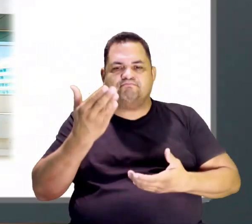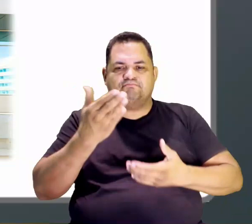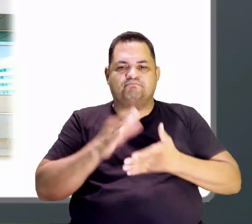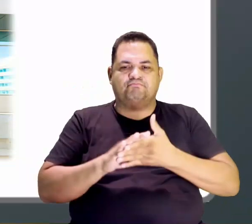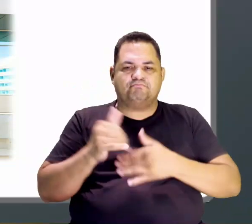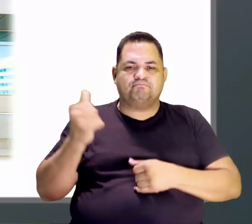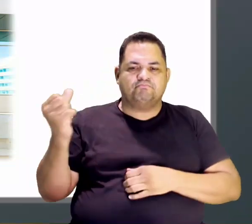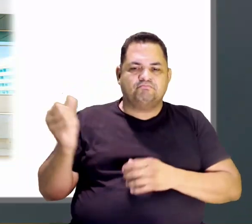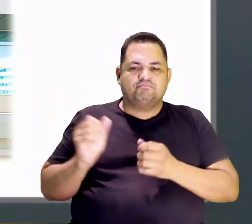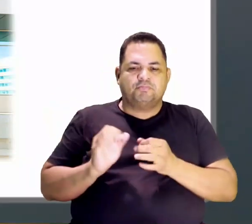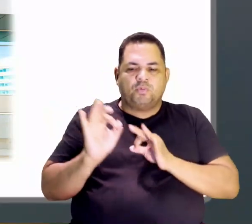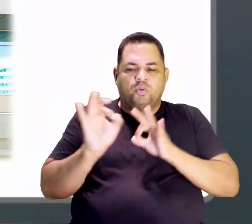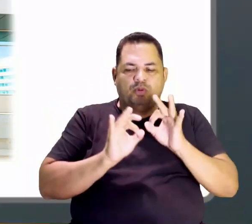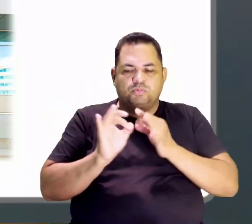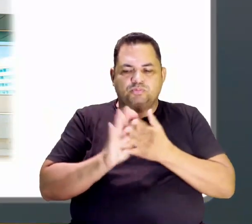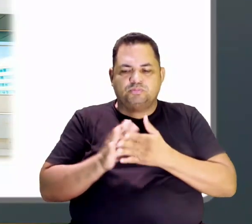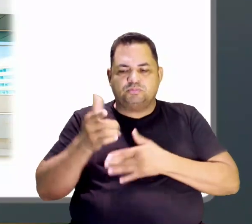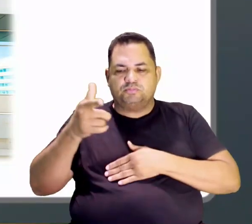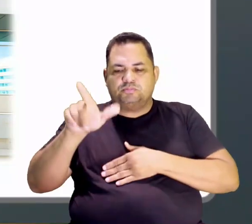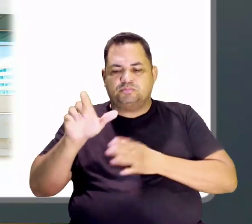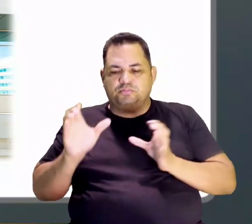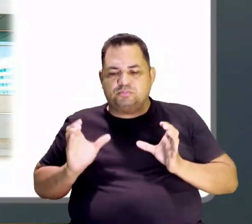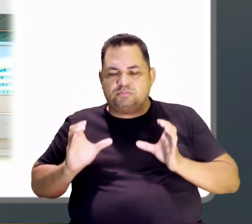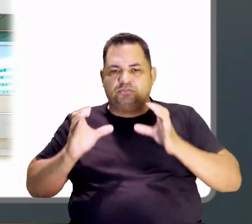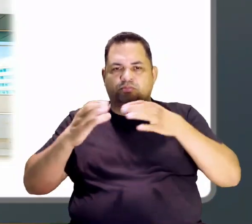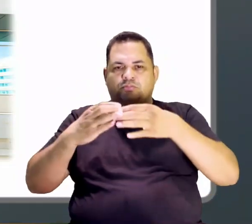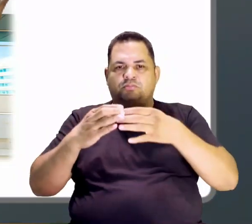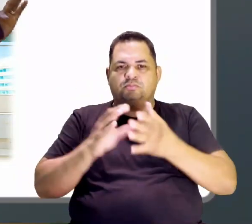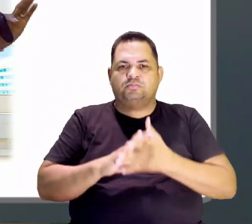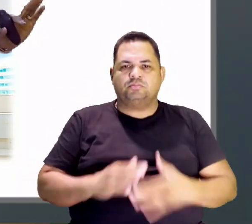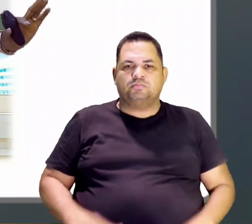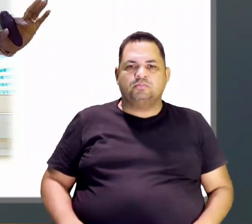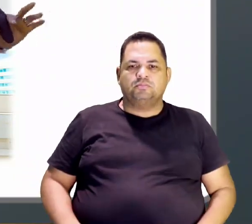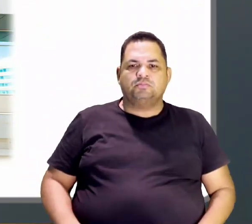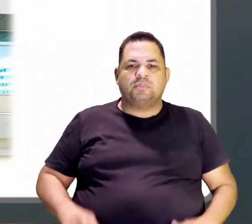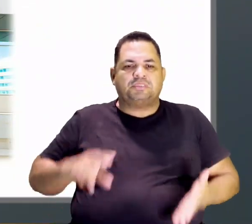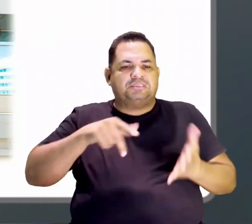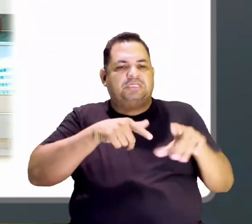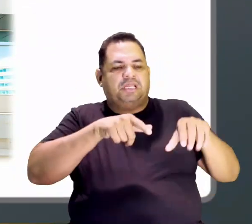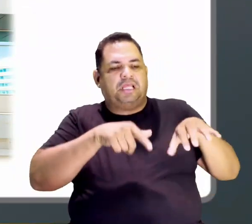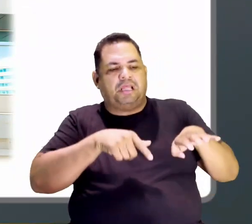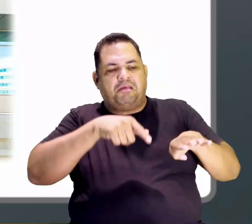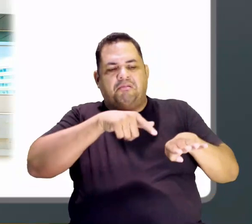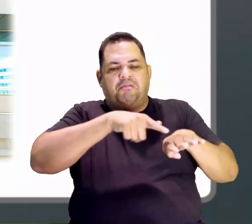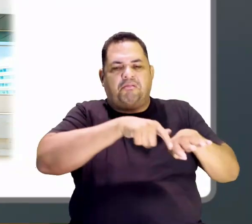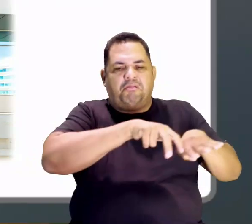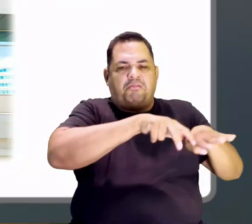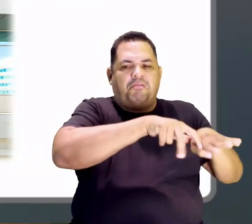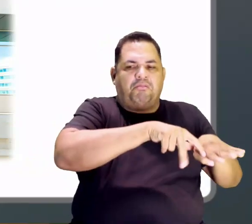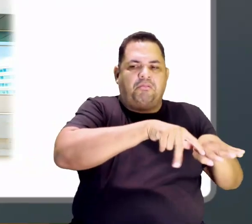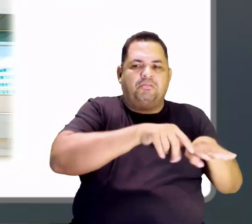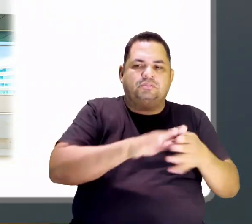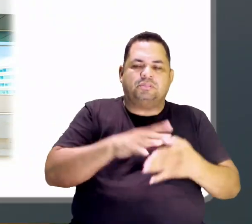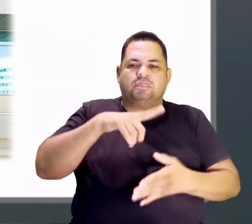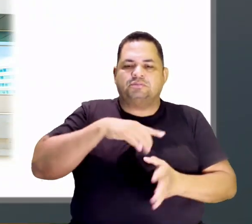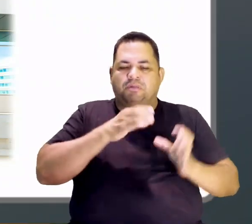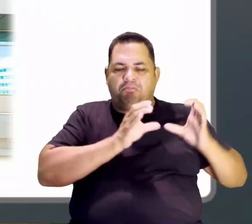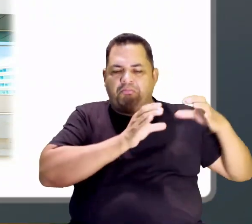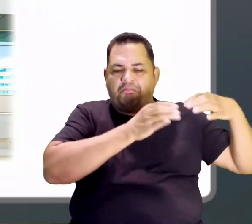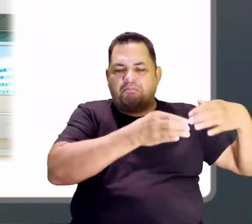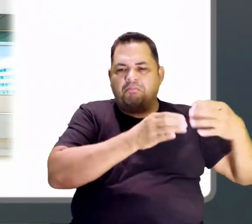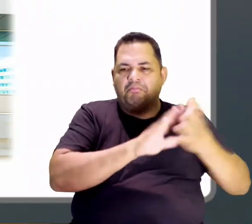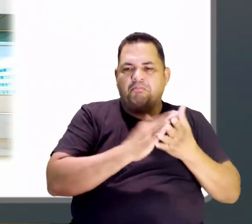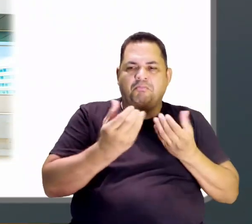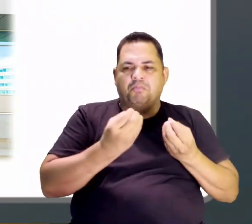seus grupos, né? Então nós temos aí uma galera dos skates, né? Eles têm uma forma de se portar, eles têm